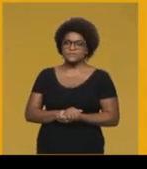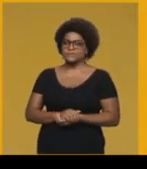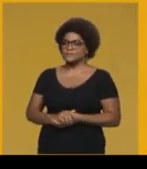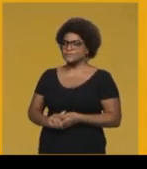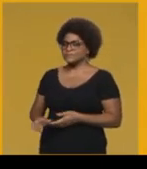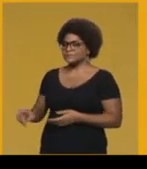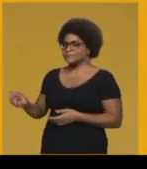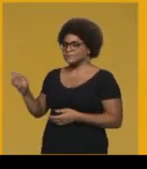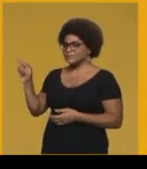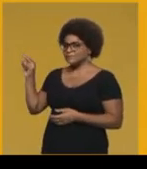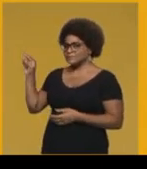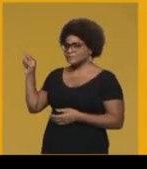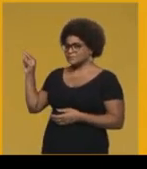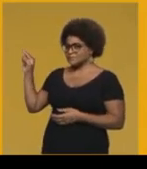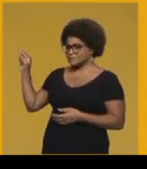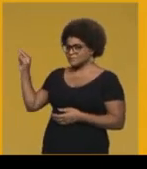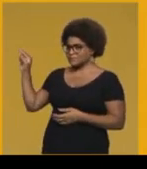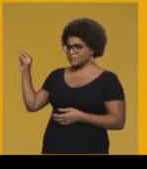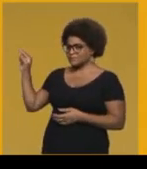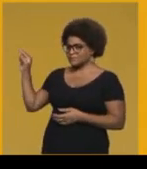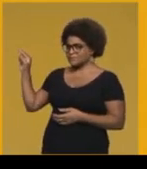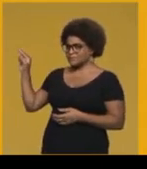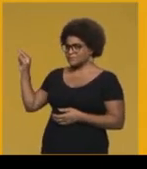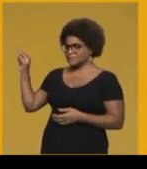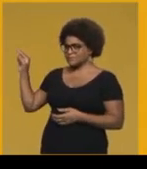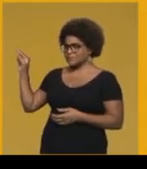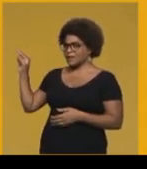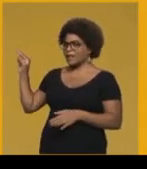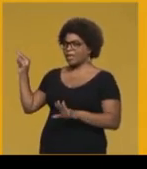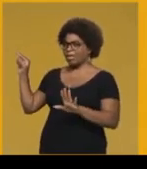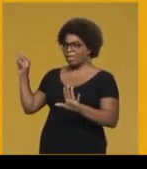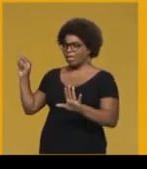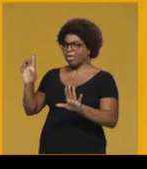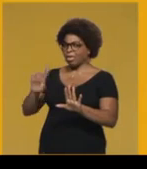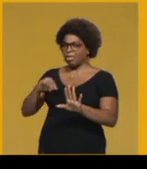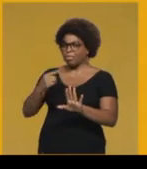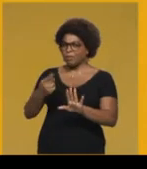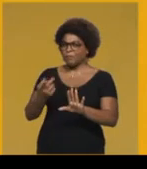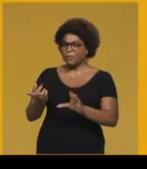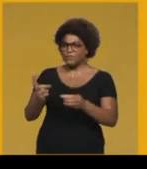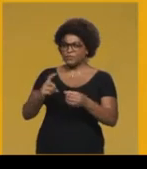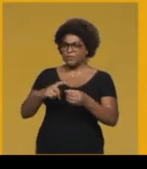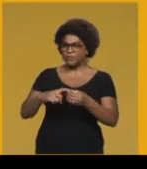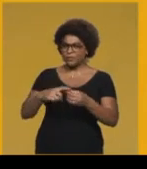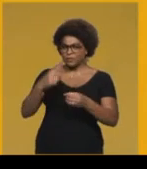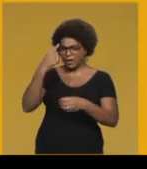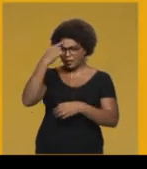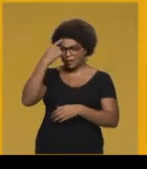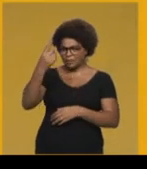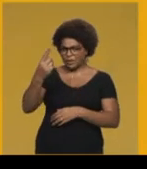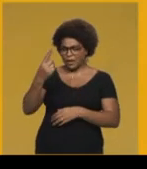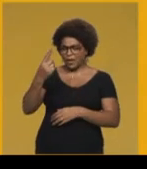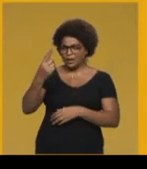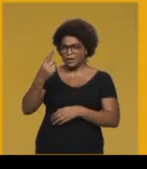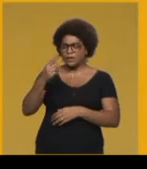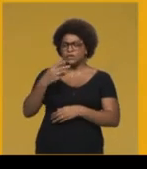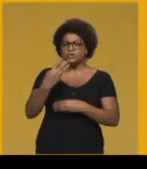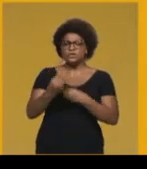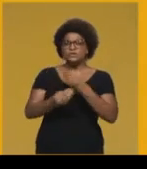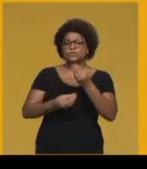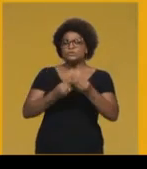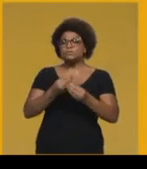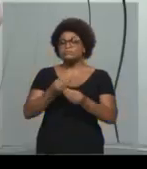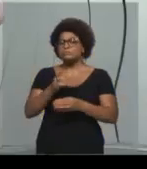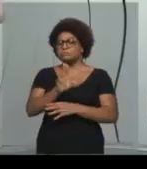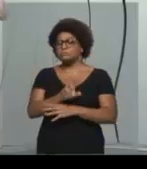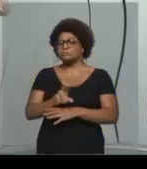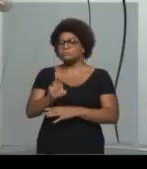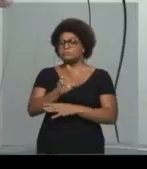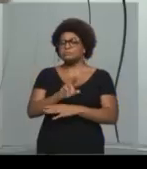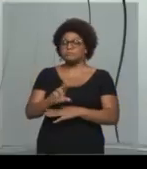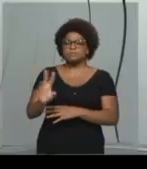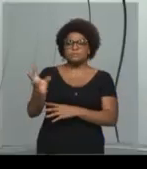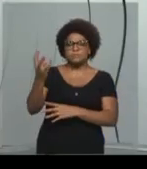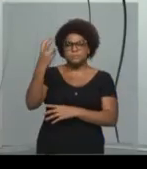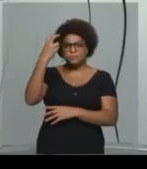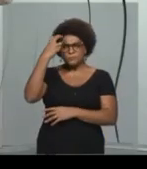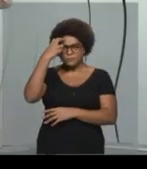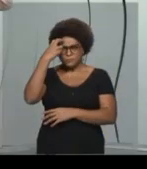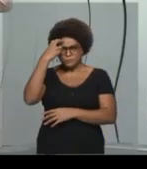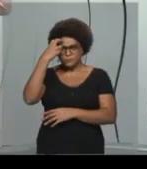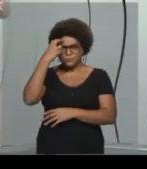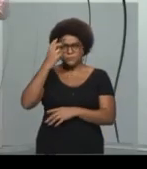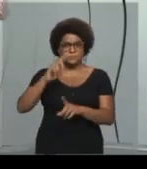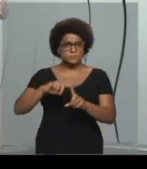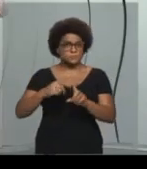nessa ideia de consumidores de cultura. Mas eu quero destacar aqui para você o seguinte: existe uma lógica de